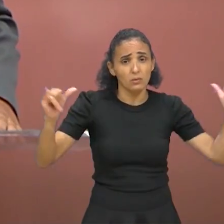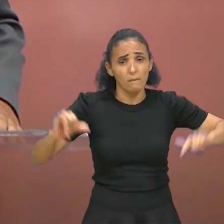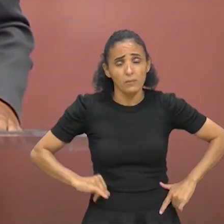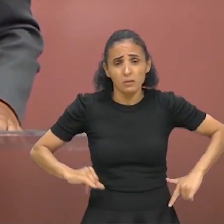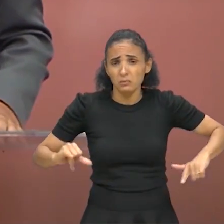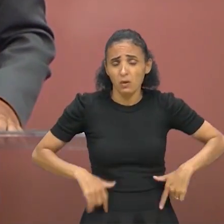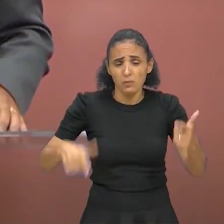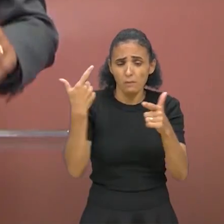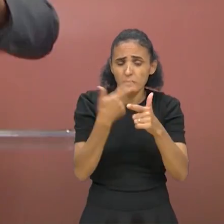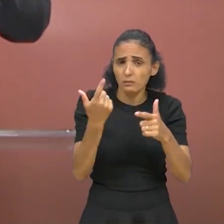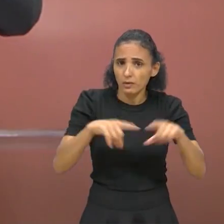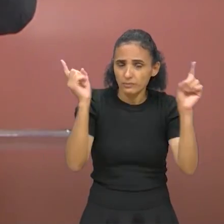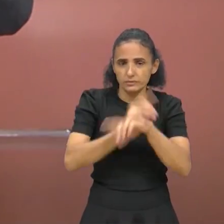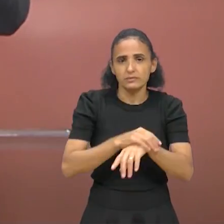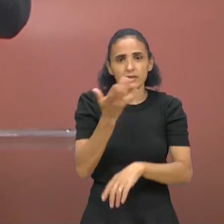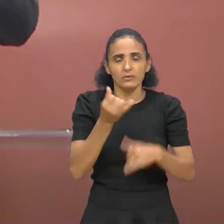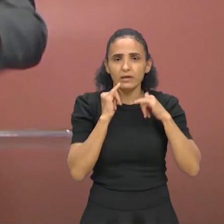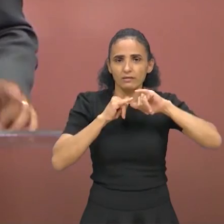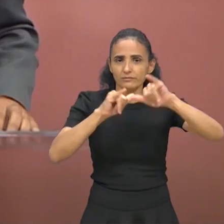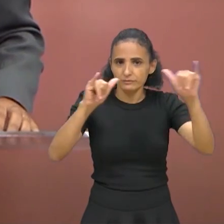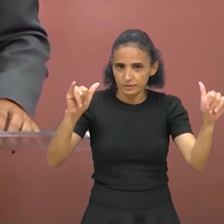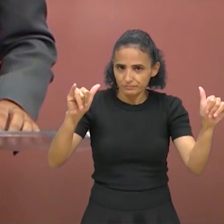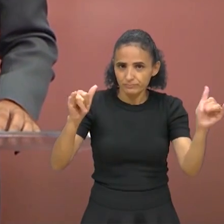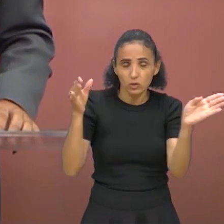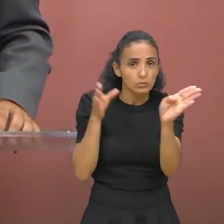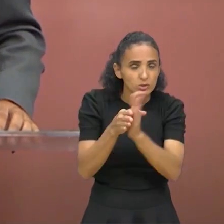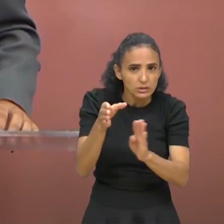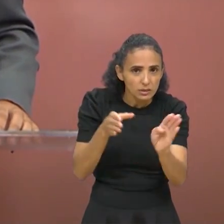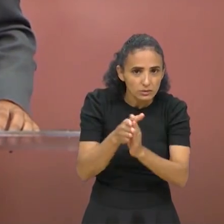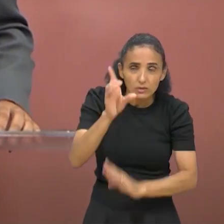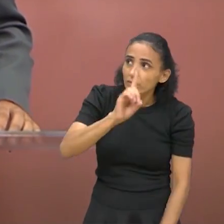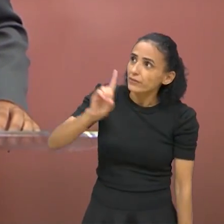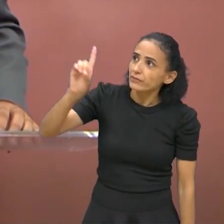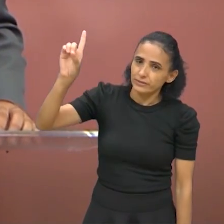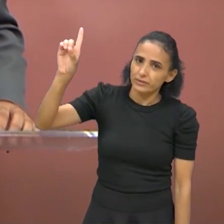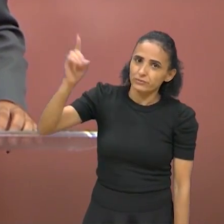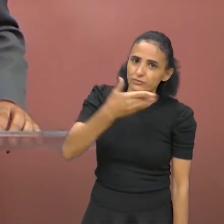fim do túnel. Mas eu quero te dizer uma palavra: o Deus que